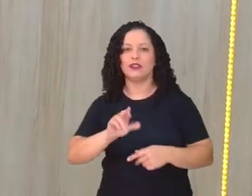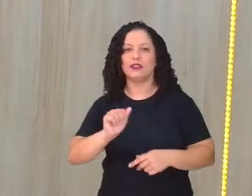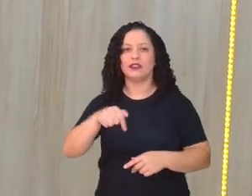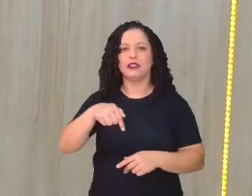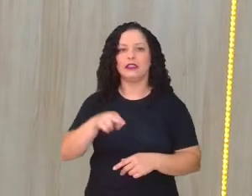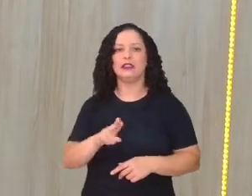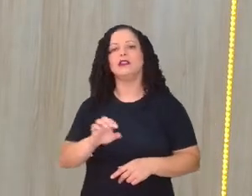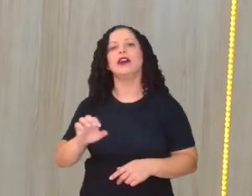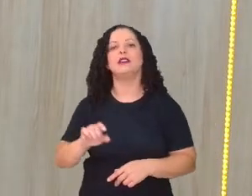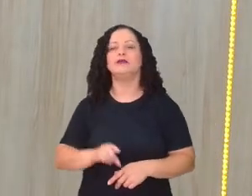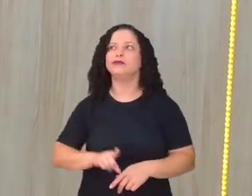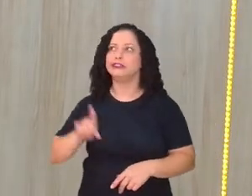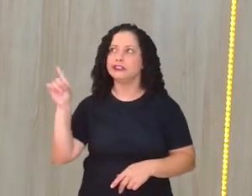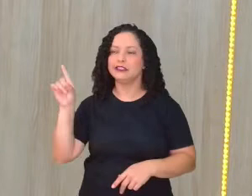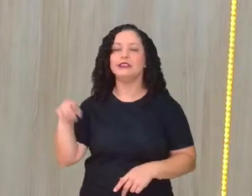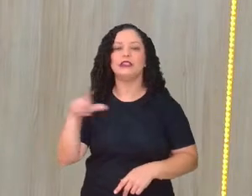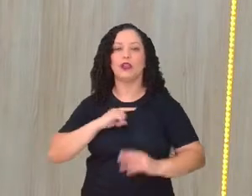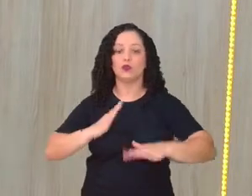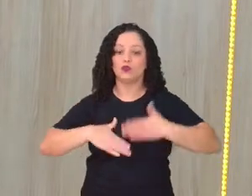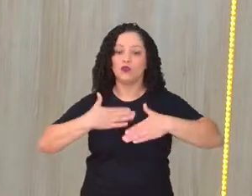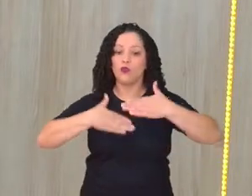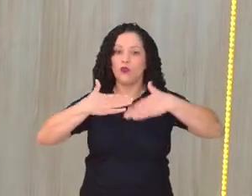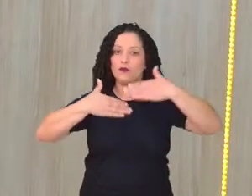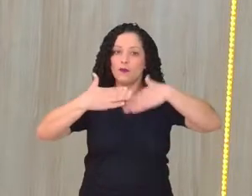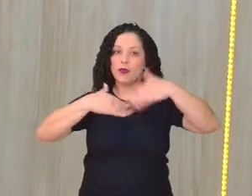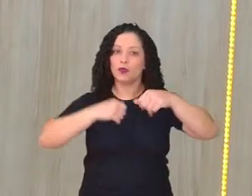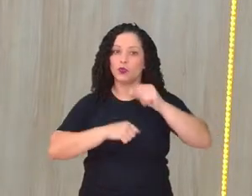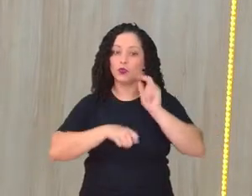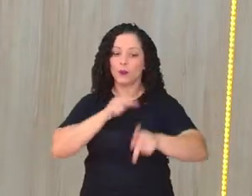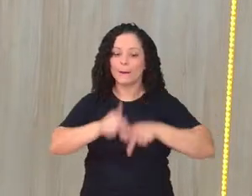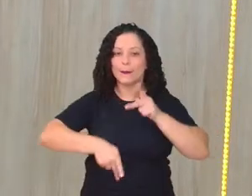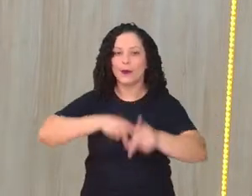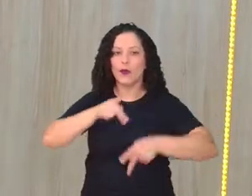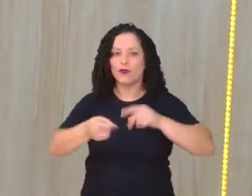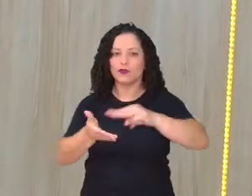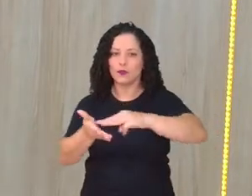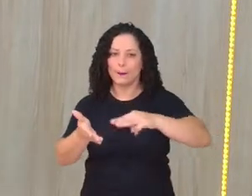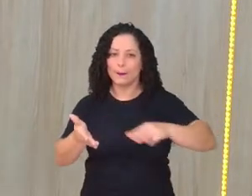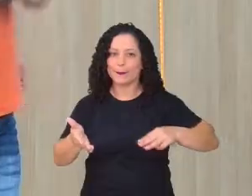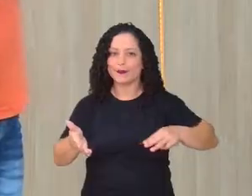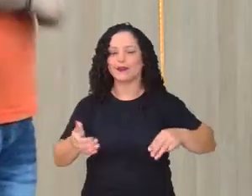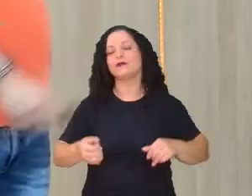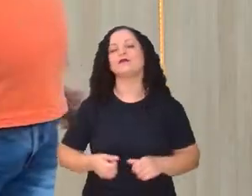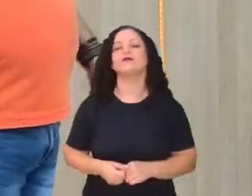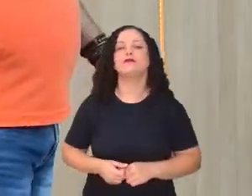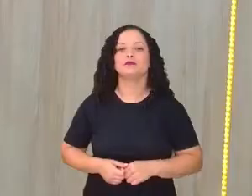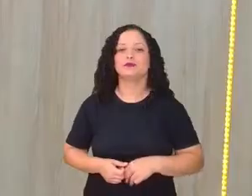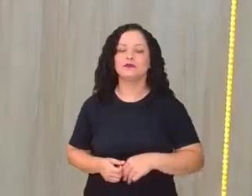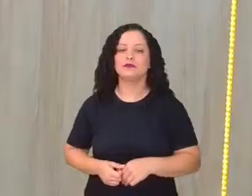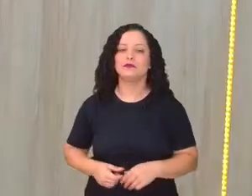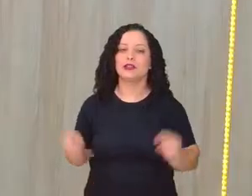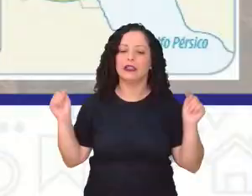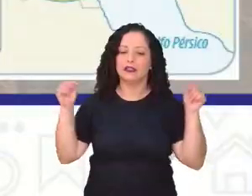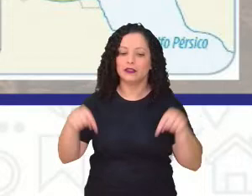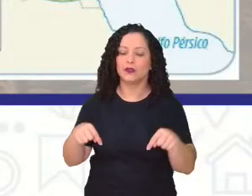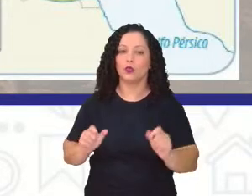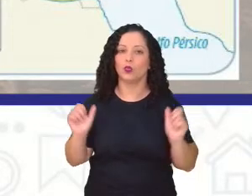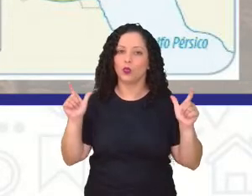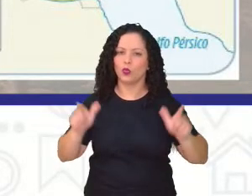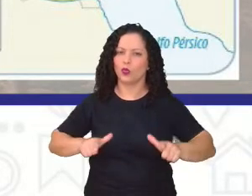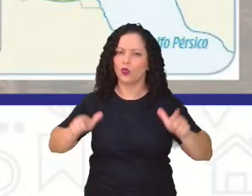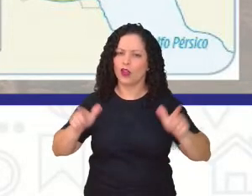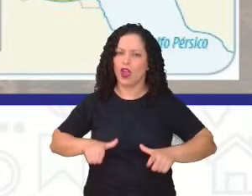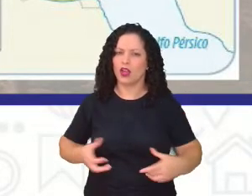o desenvolvimento da civilização mesopotâmica. E pela localização, né, as condições